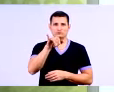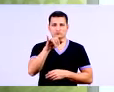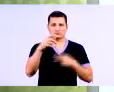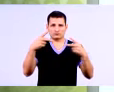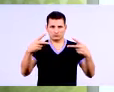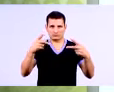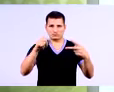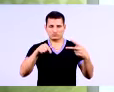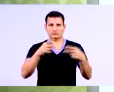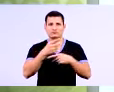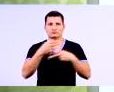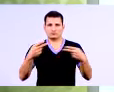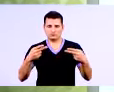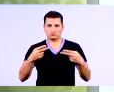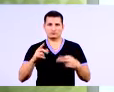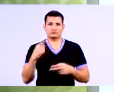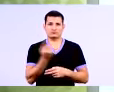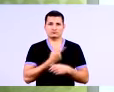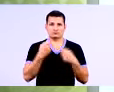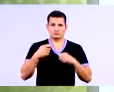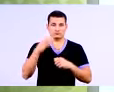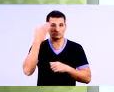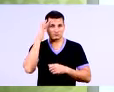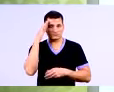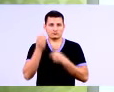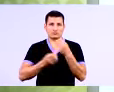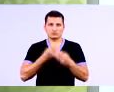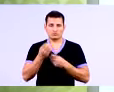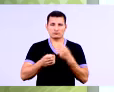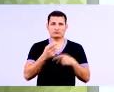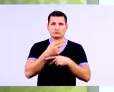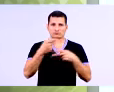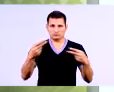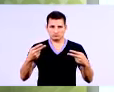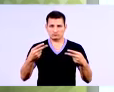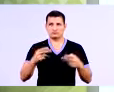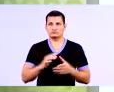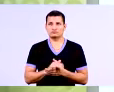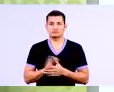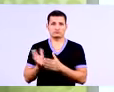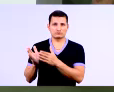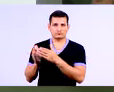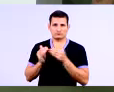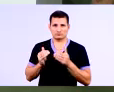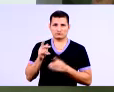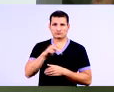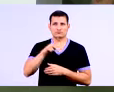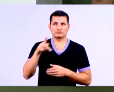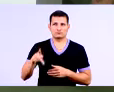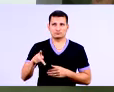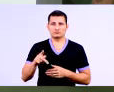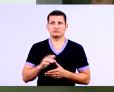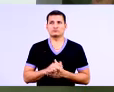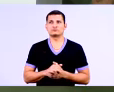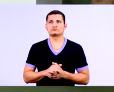precisamos trabalhar e entender como funcionam os elementos. Eu vou pedir para o professor Marcelo, por